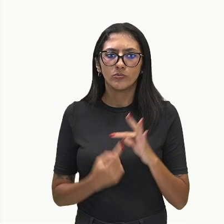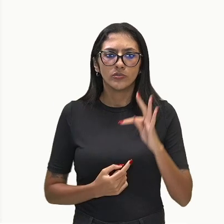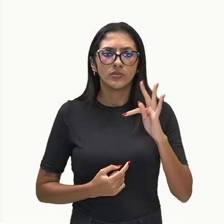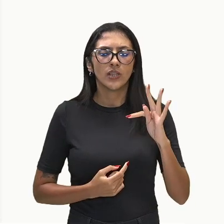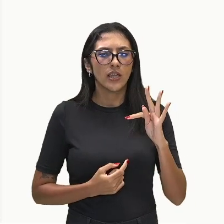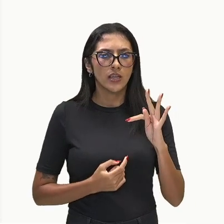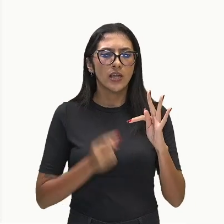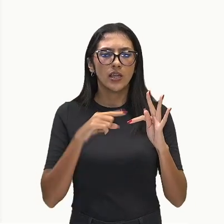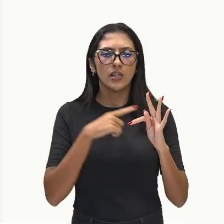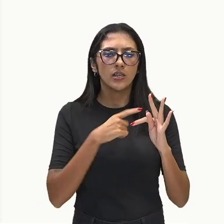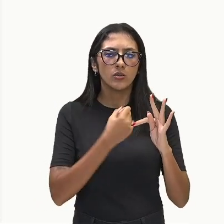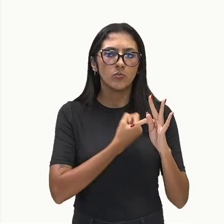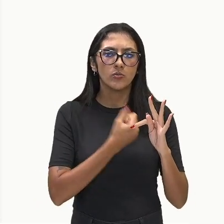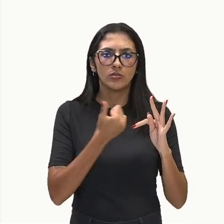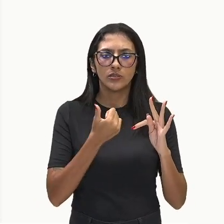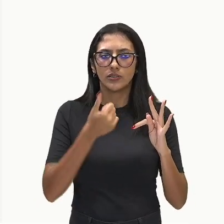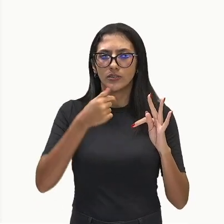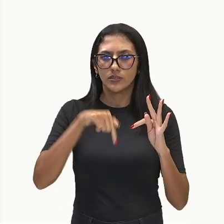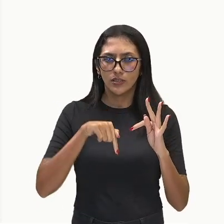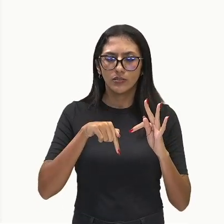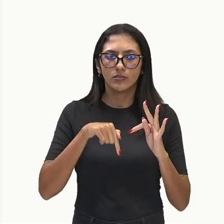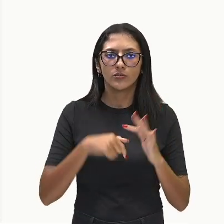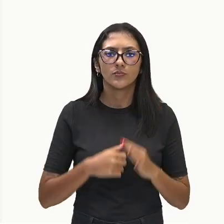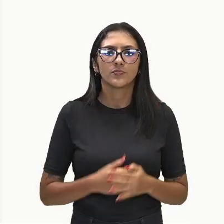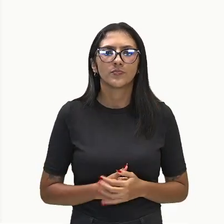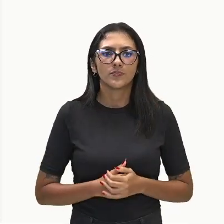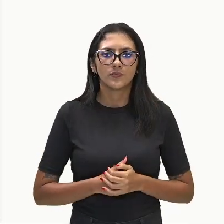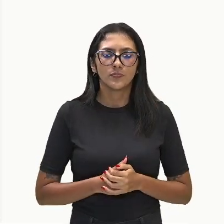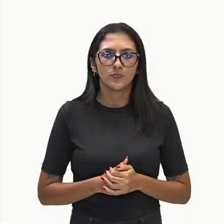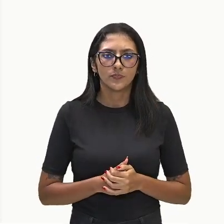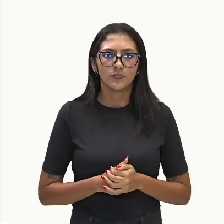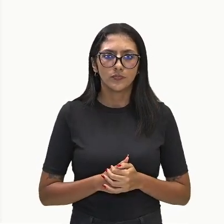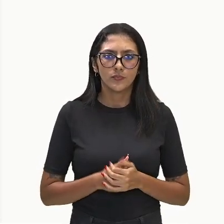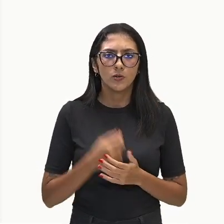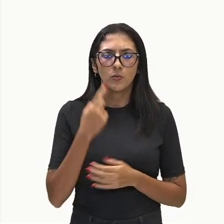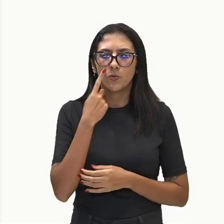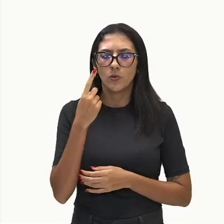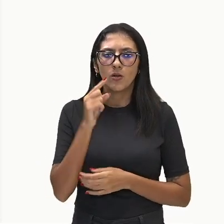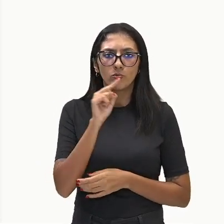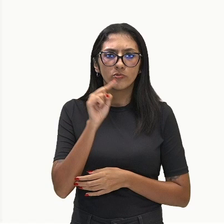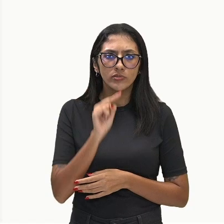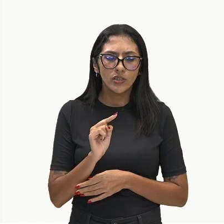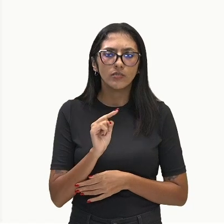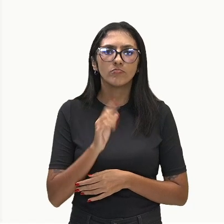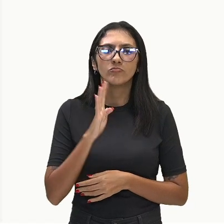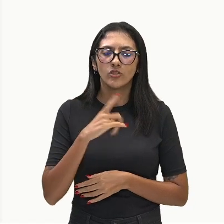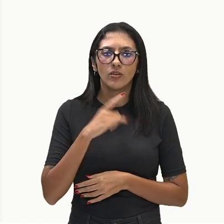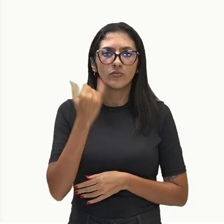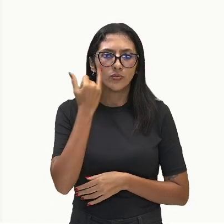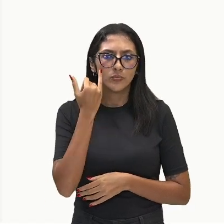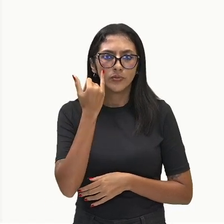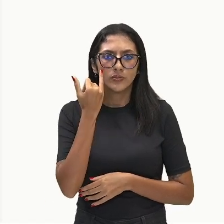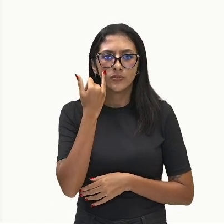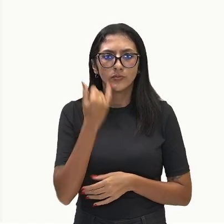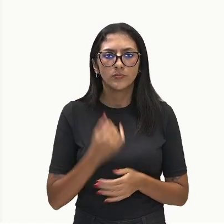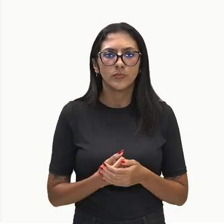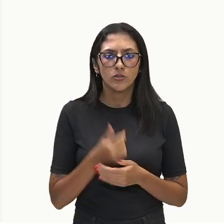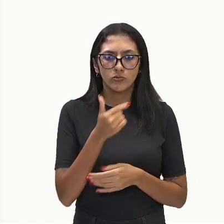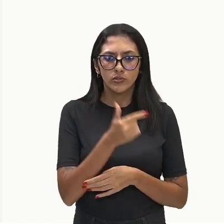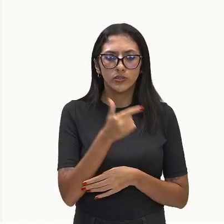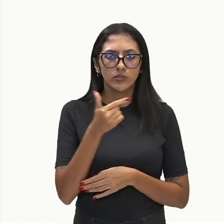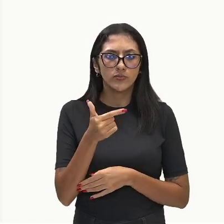17 menos z. E quanto é o valor de z? Nós já temos, é 225